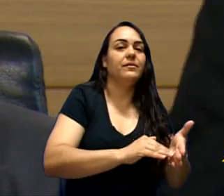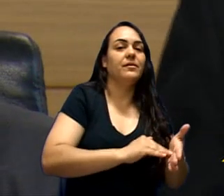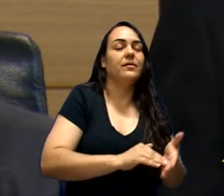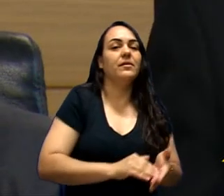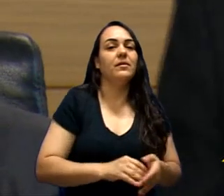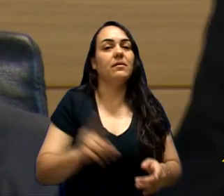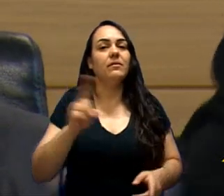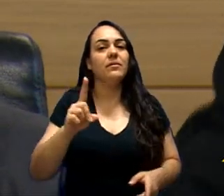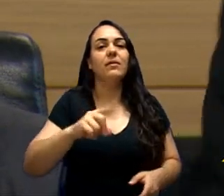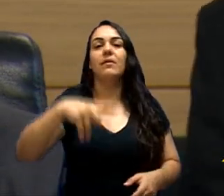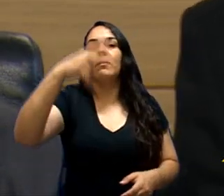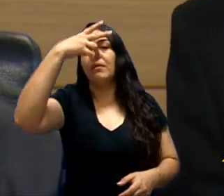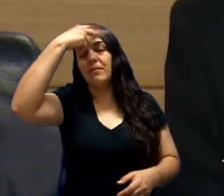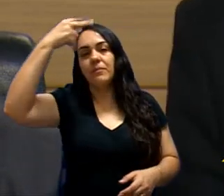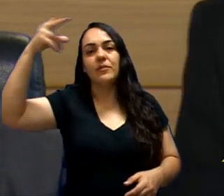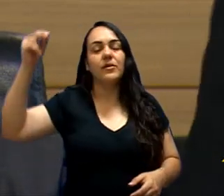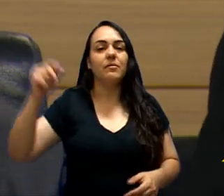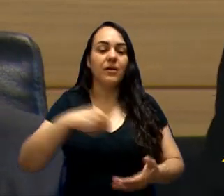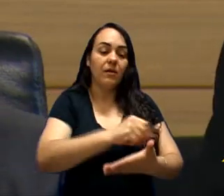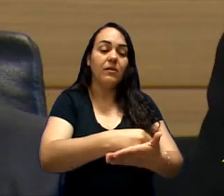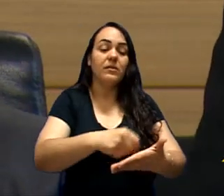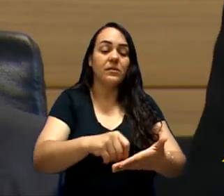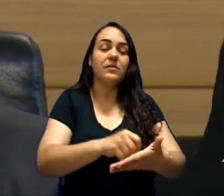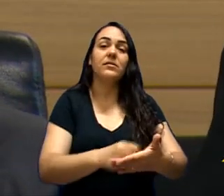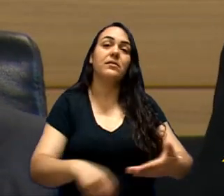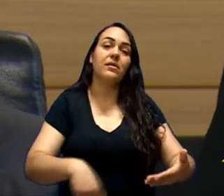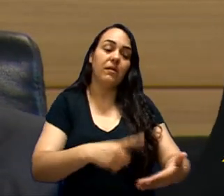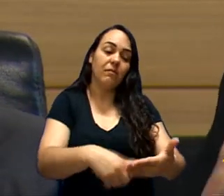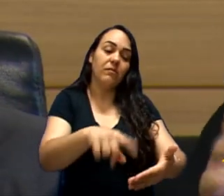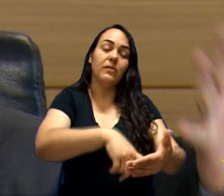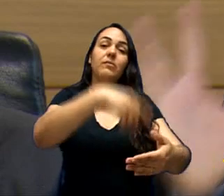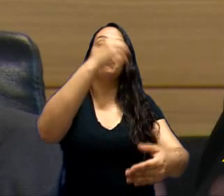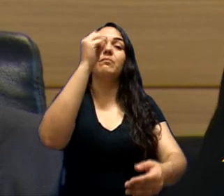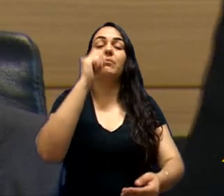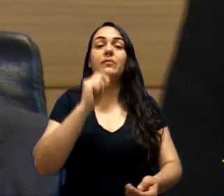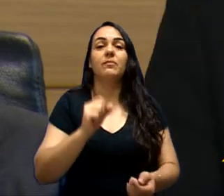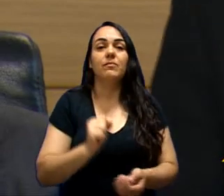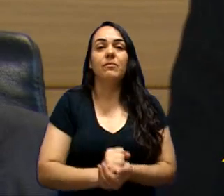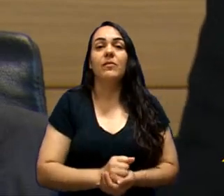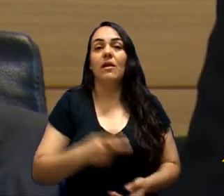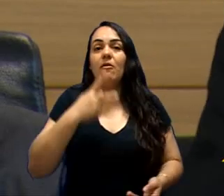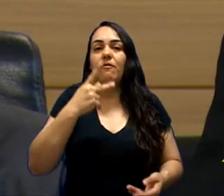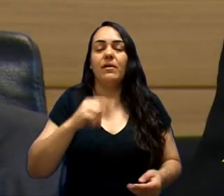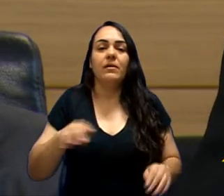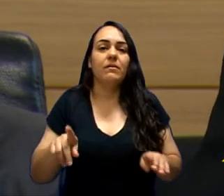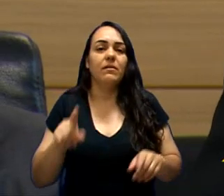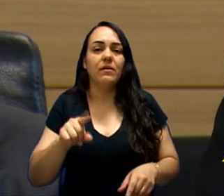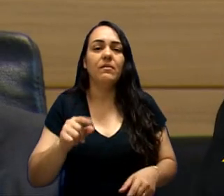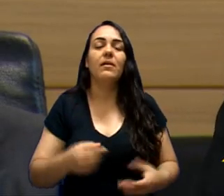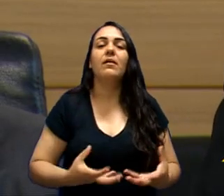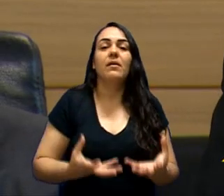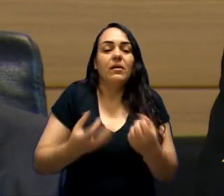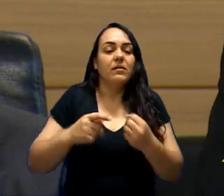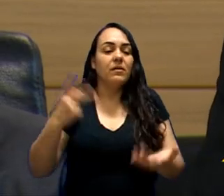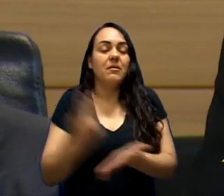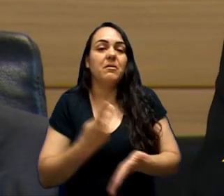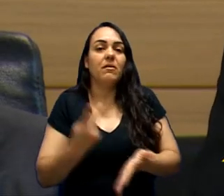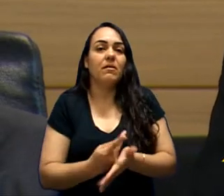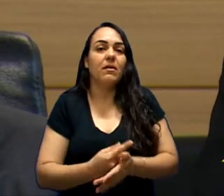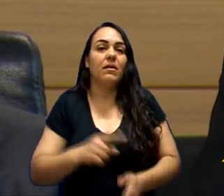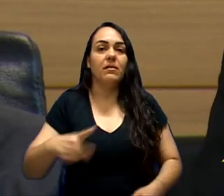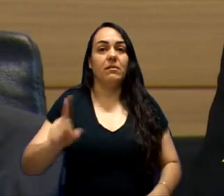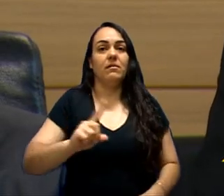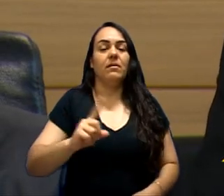quem vetou, está assinado aqui o veto pela prefeita. Ah, não, ela foi induzida aí. Espera aí, ela é chefe do Poder